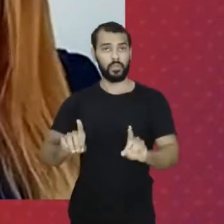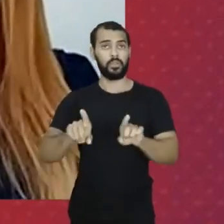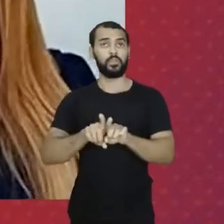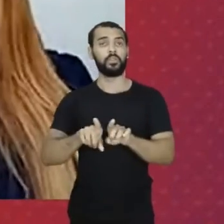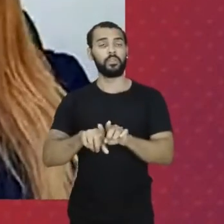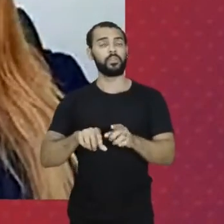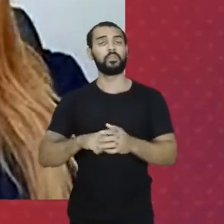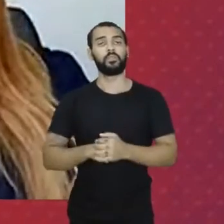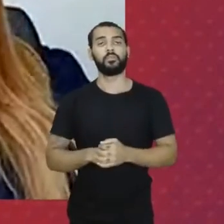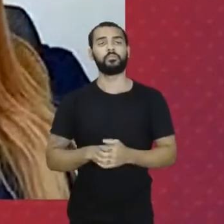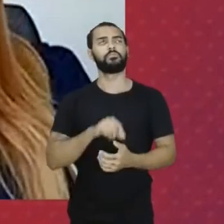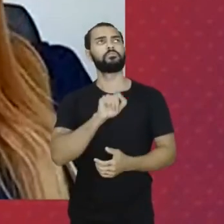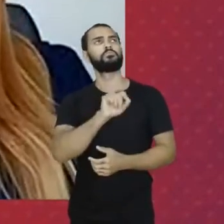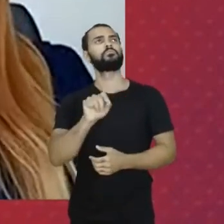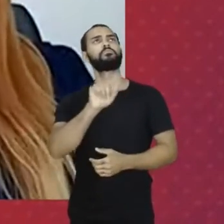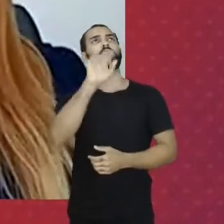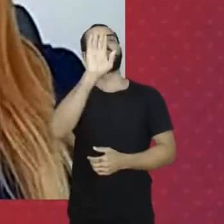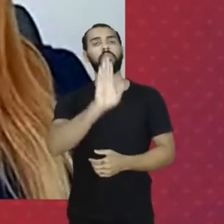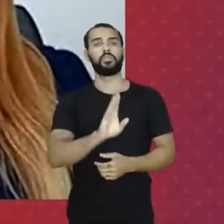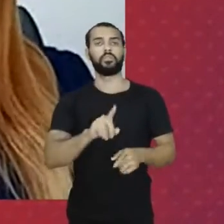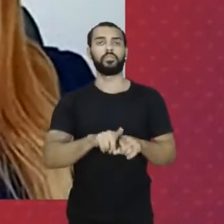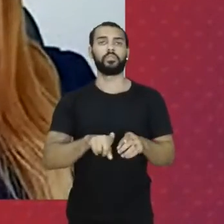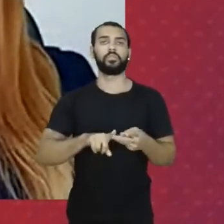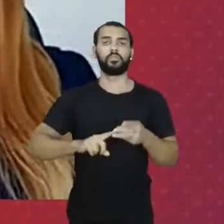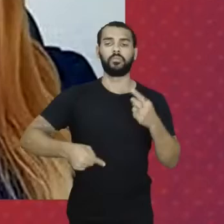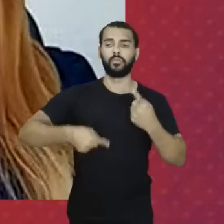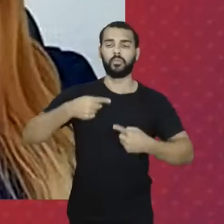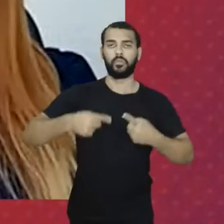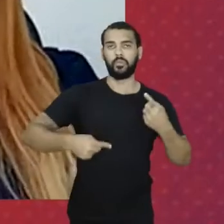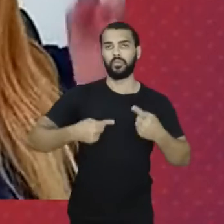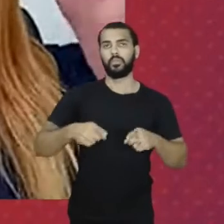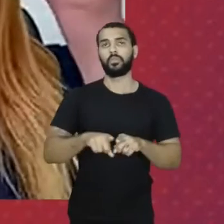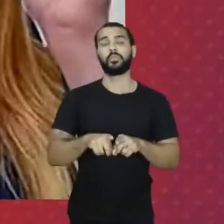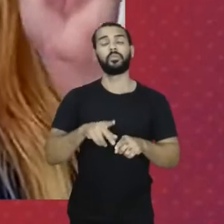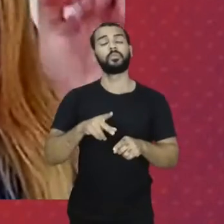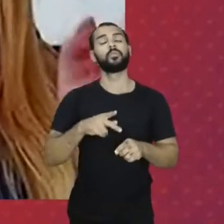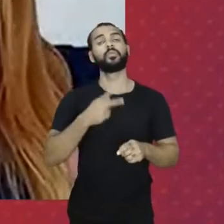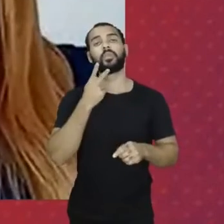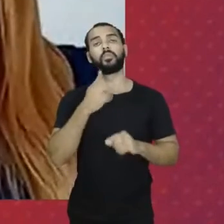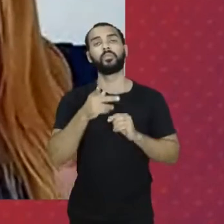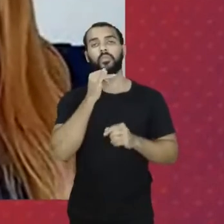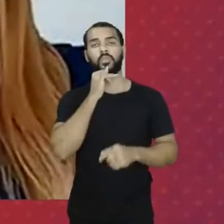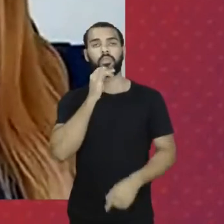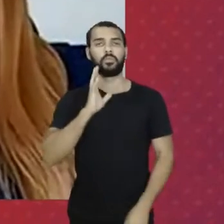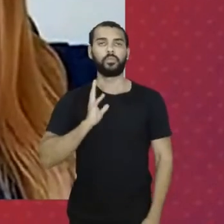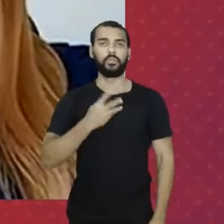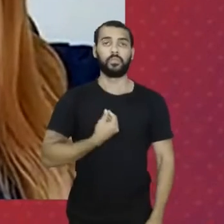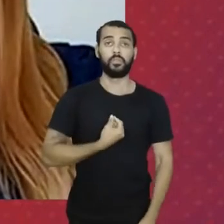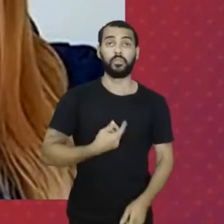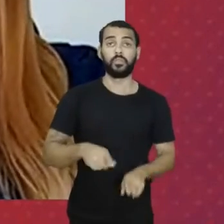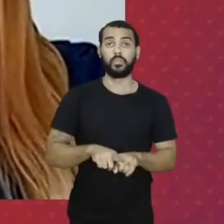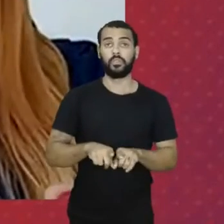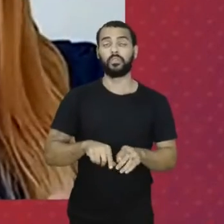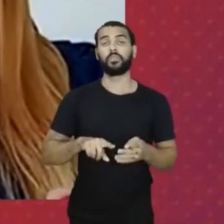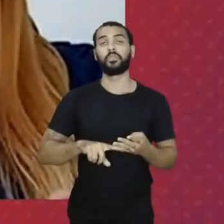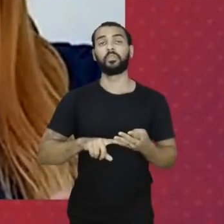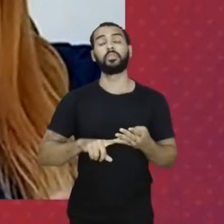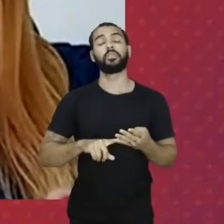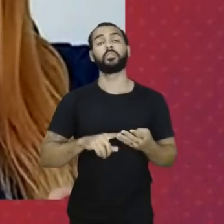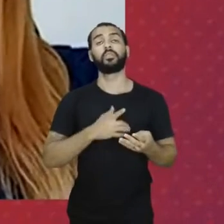país afora, políticas públicas como Transcidadania, como processo transexualizador, como a Política Nacional de Saúde Integral da